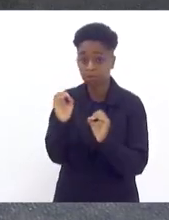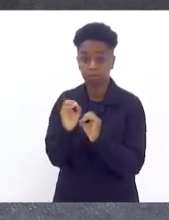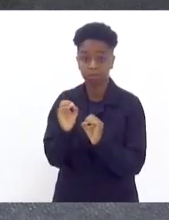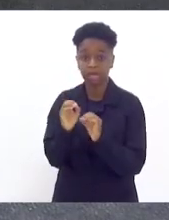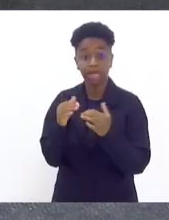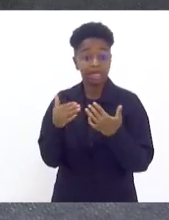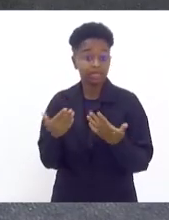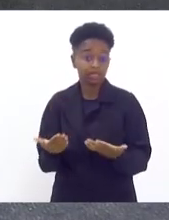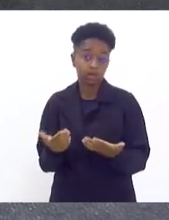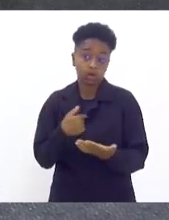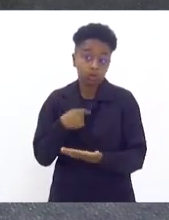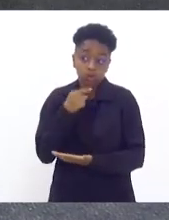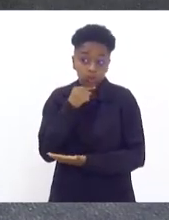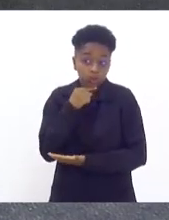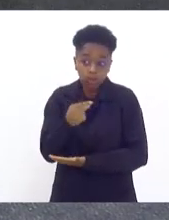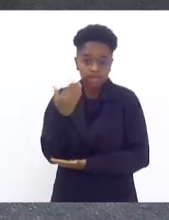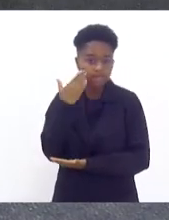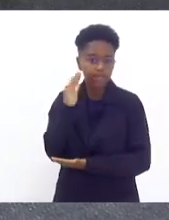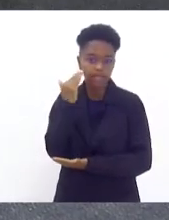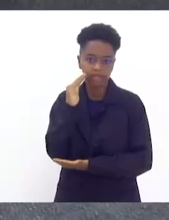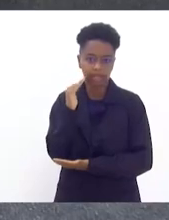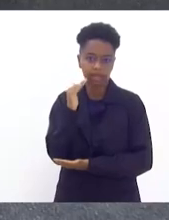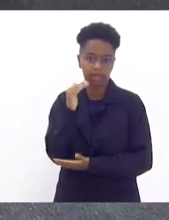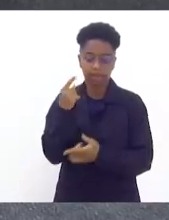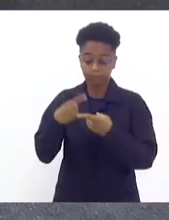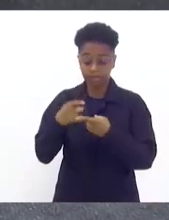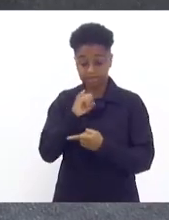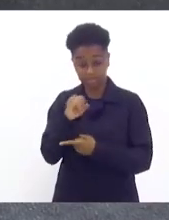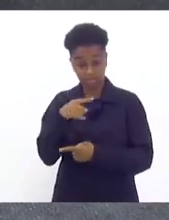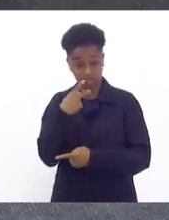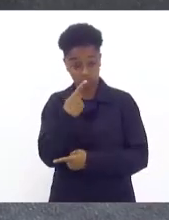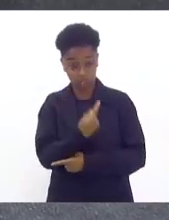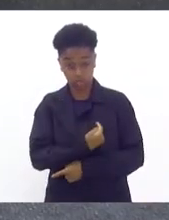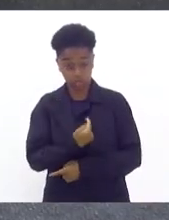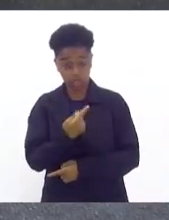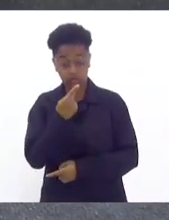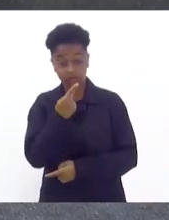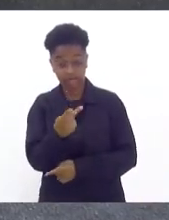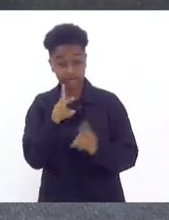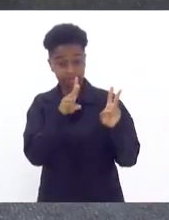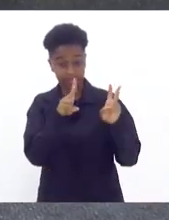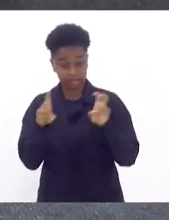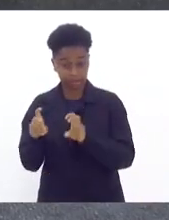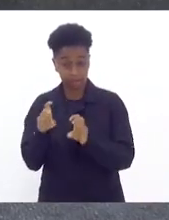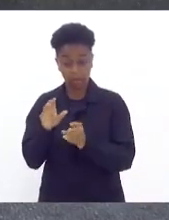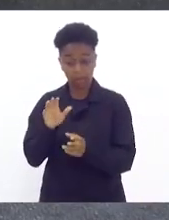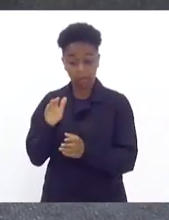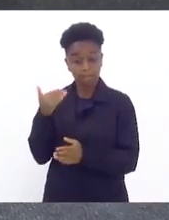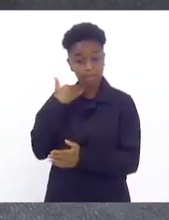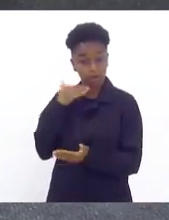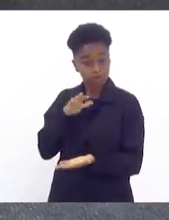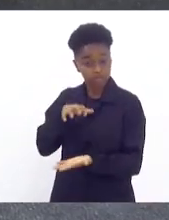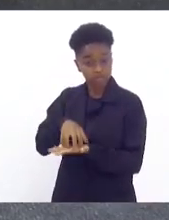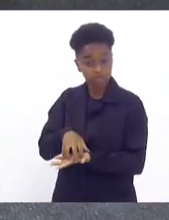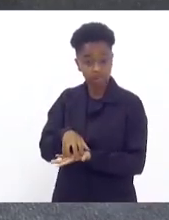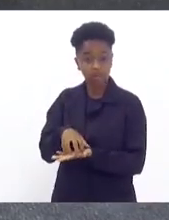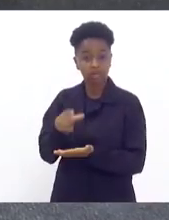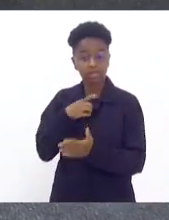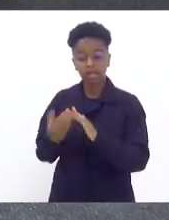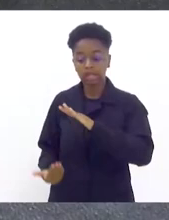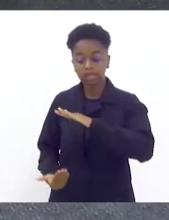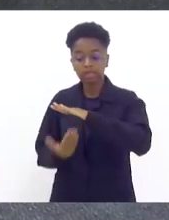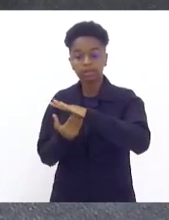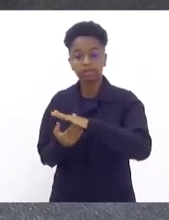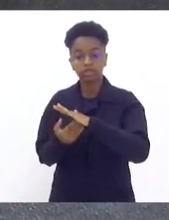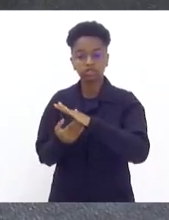não consigo entender por quê, que, quando estamos tratando de questões relativas ao Banco Central, esse teto